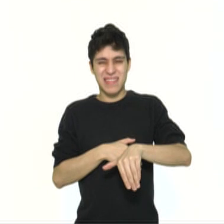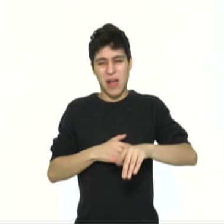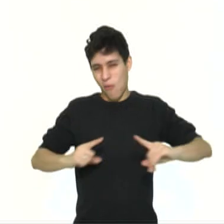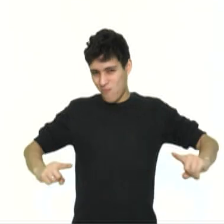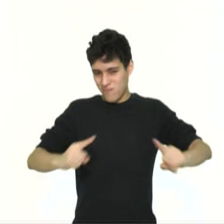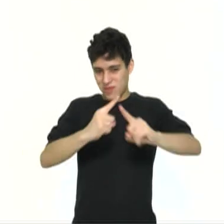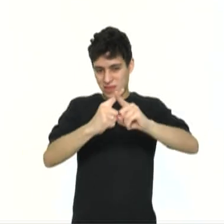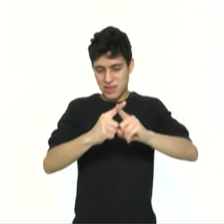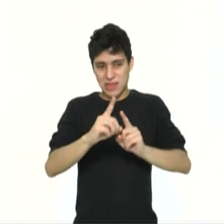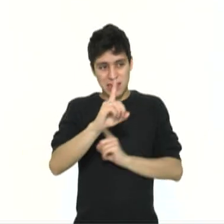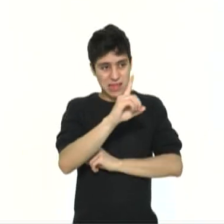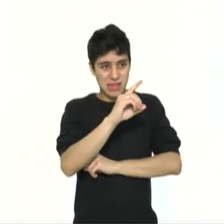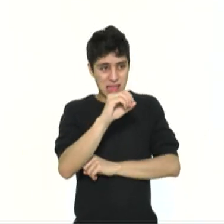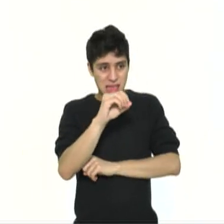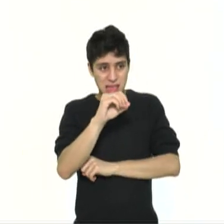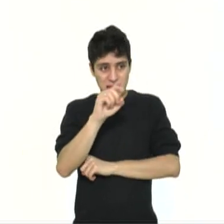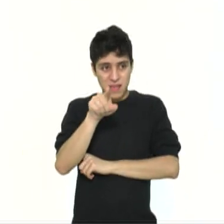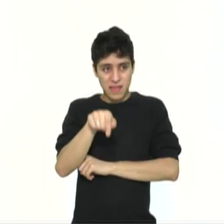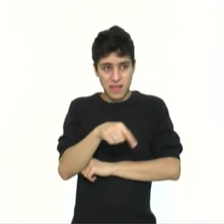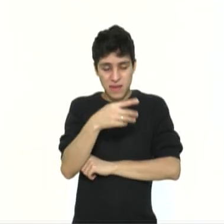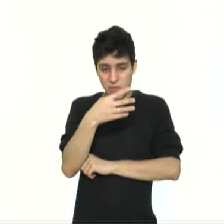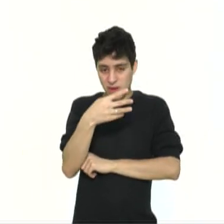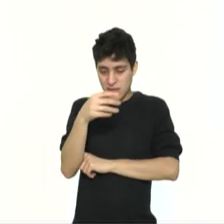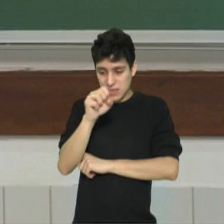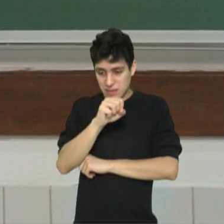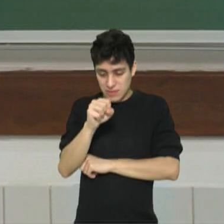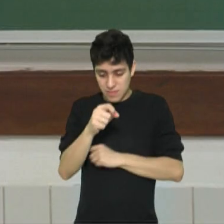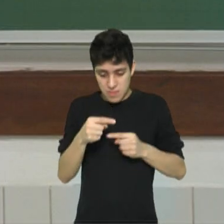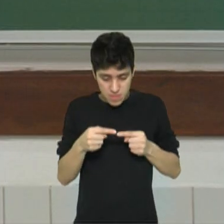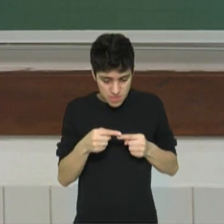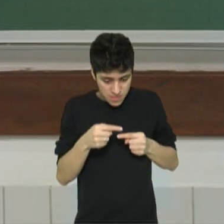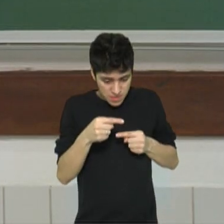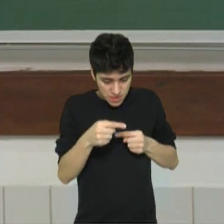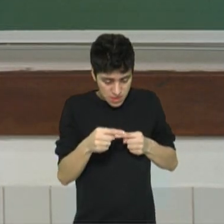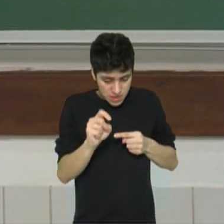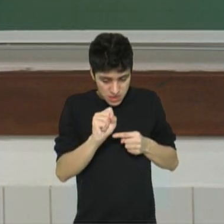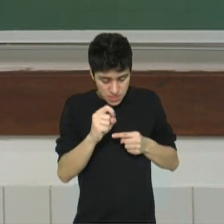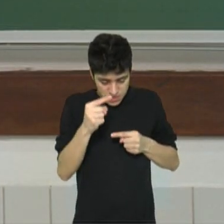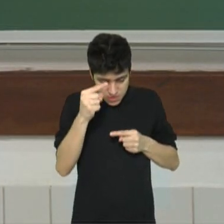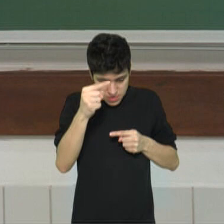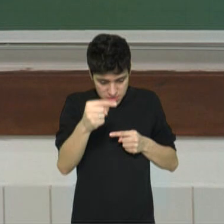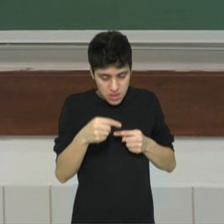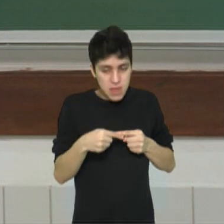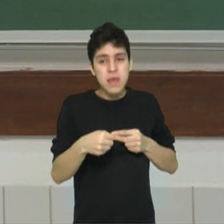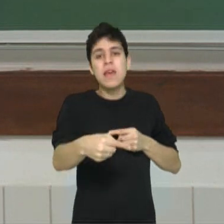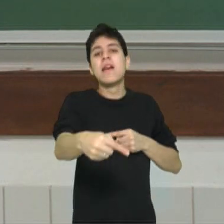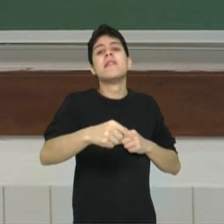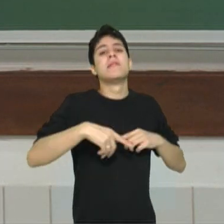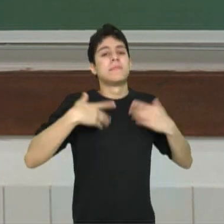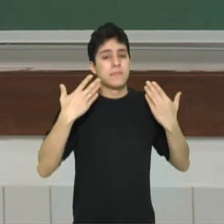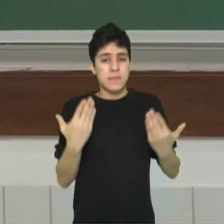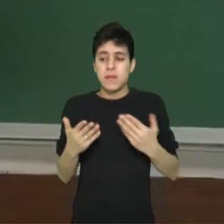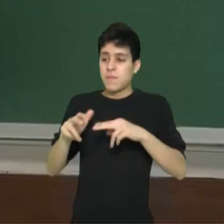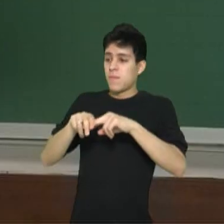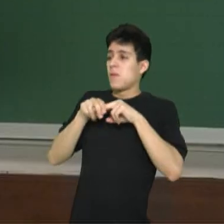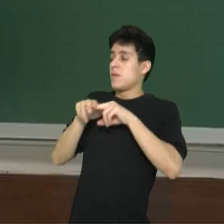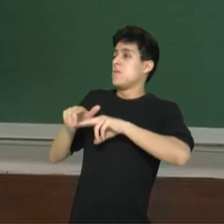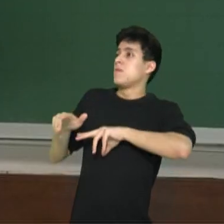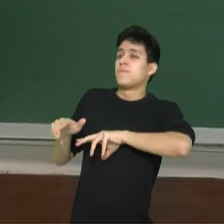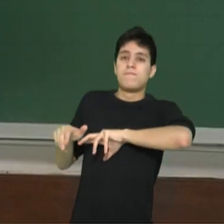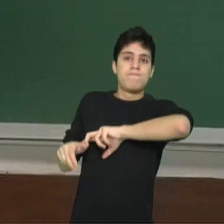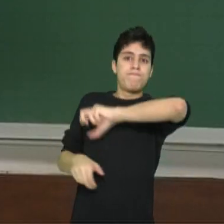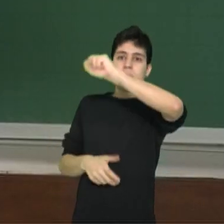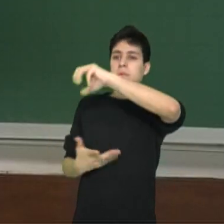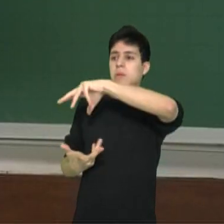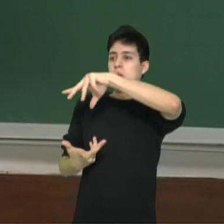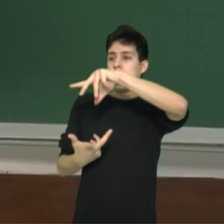10,43 metros de distância a cada segundo, tá? Então, prova, né, é que tornou ele recordista